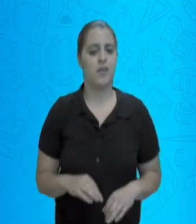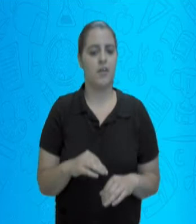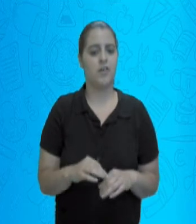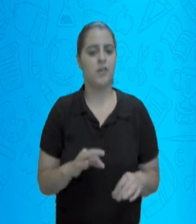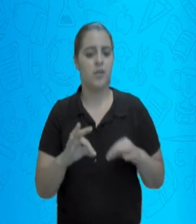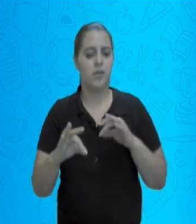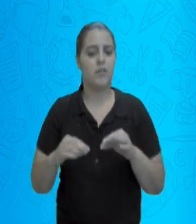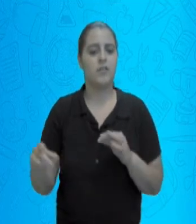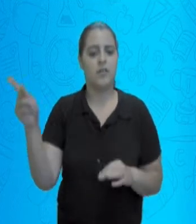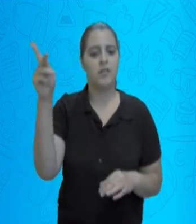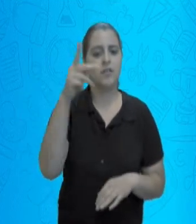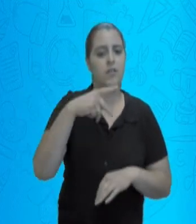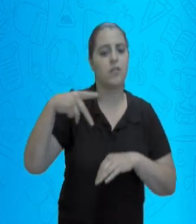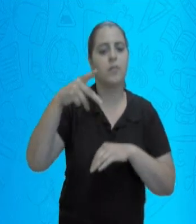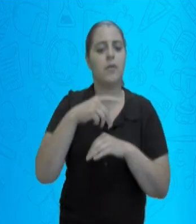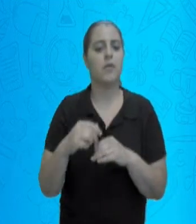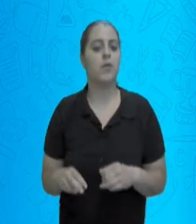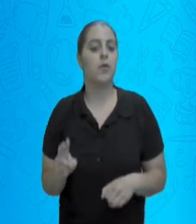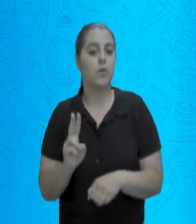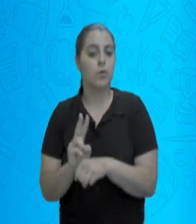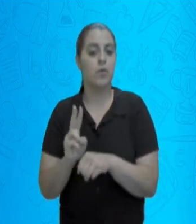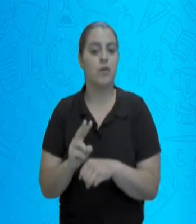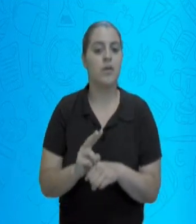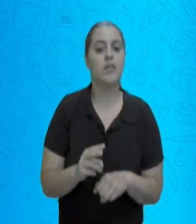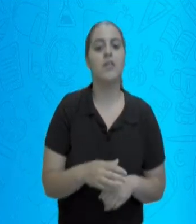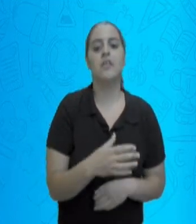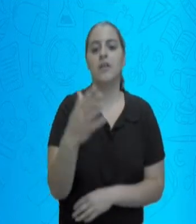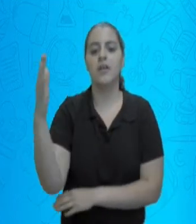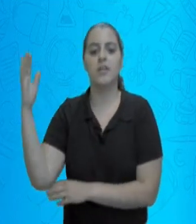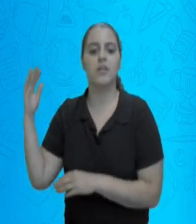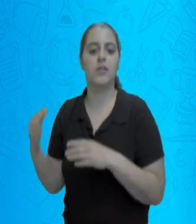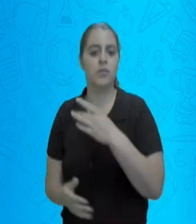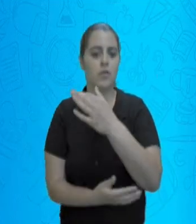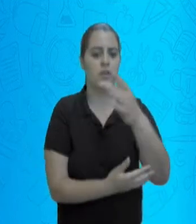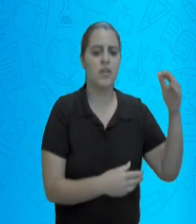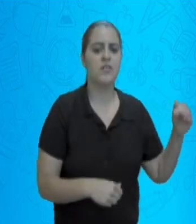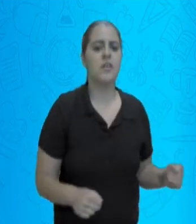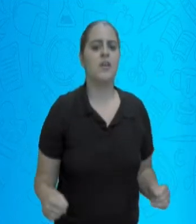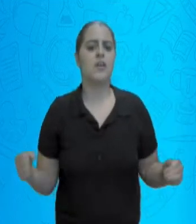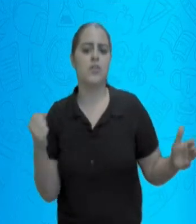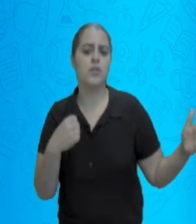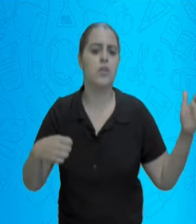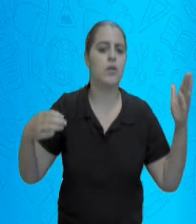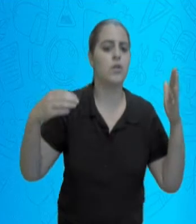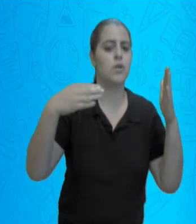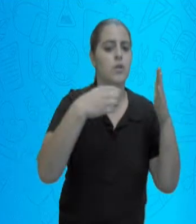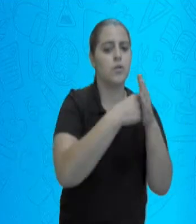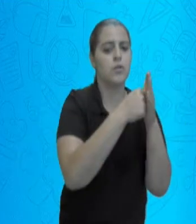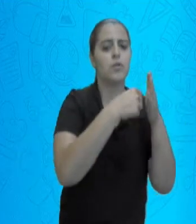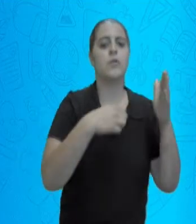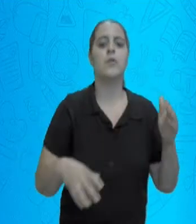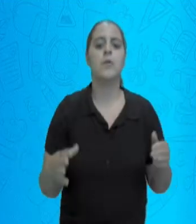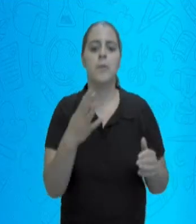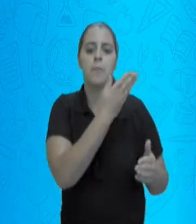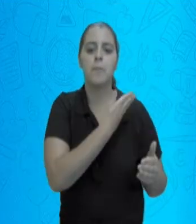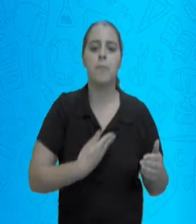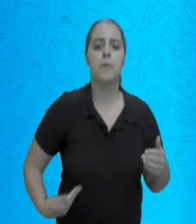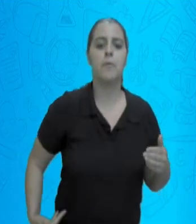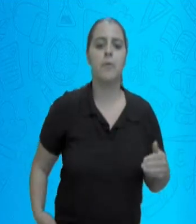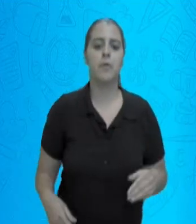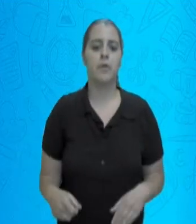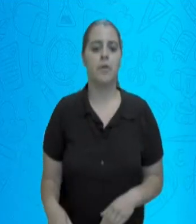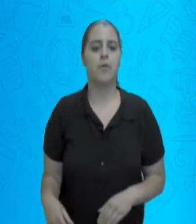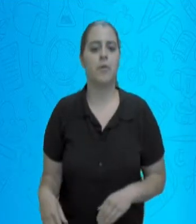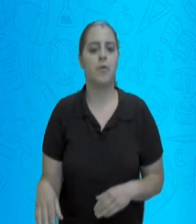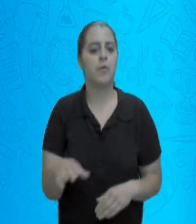país. Proteger o meio ambiente e todos os patrimônios público e social do Brasil. Se